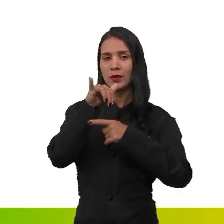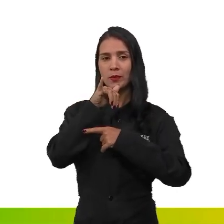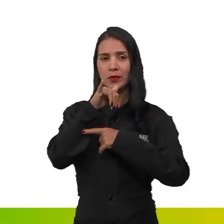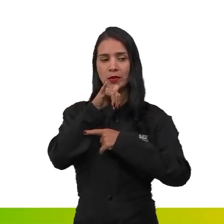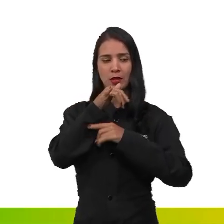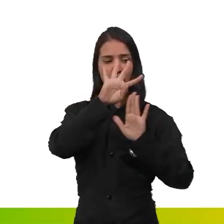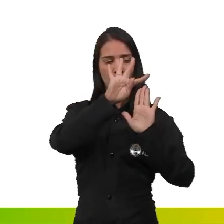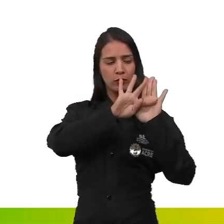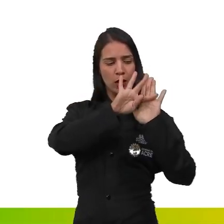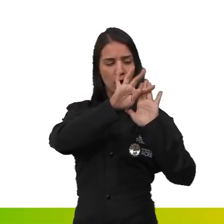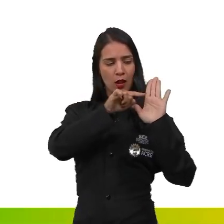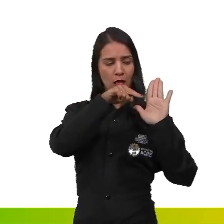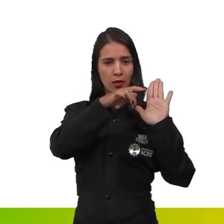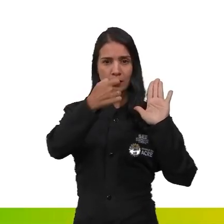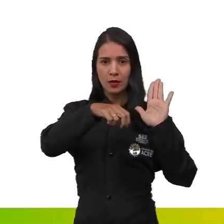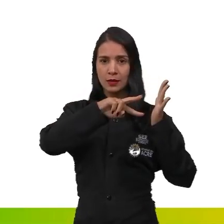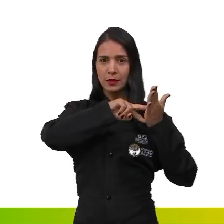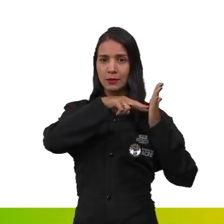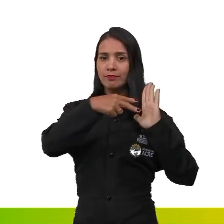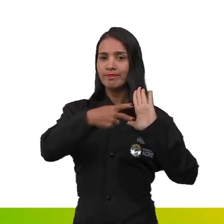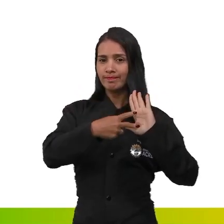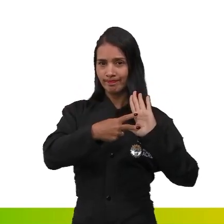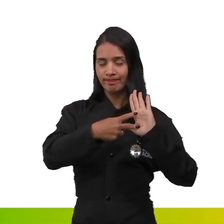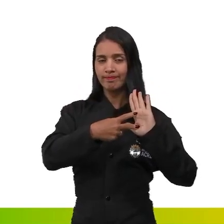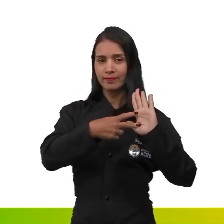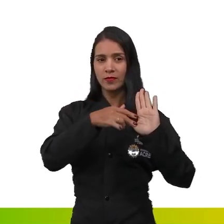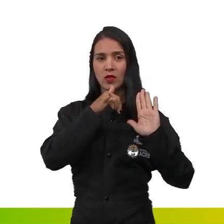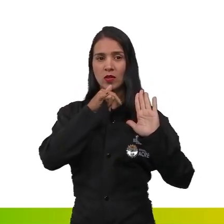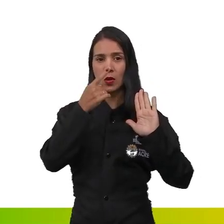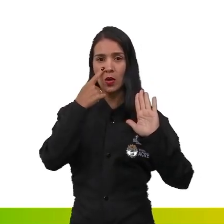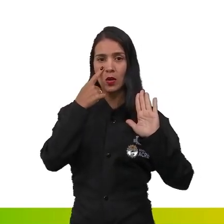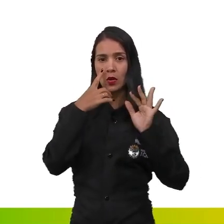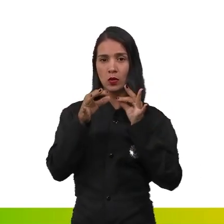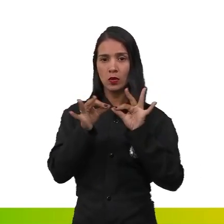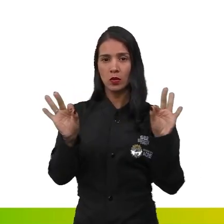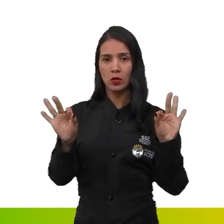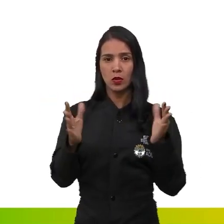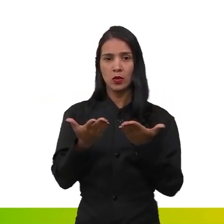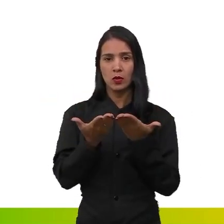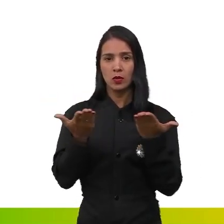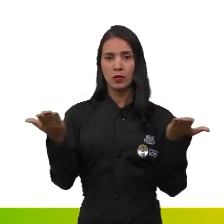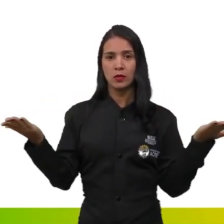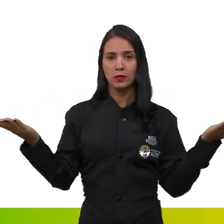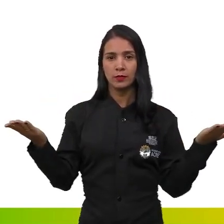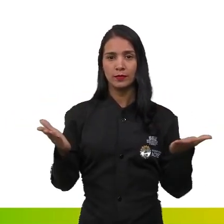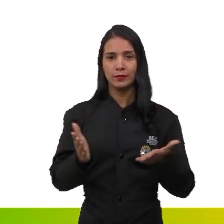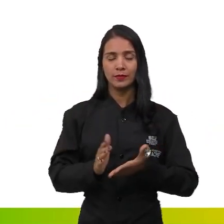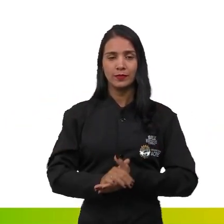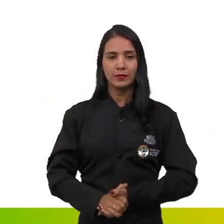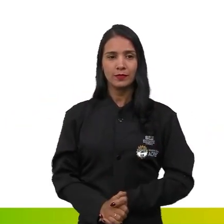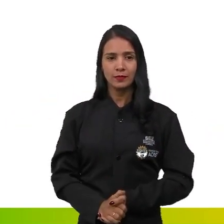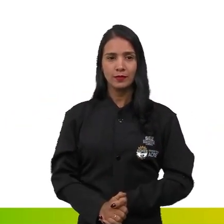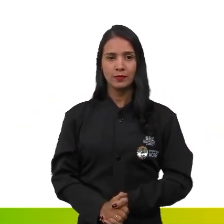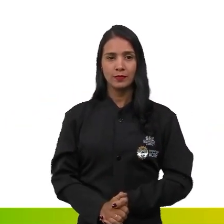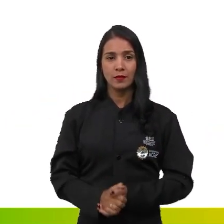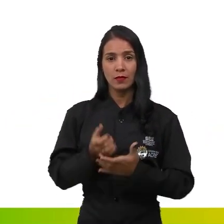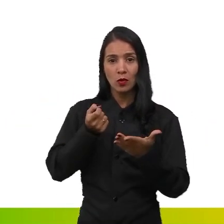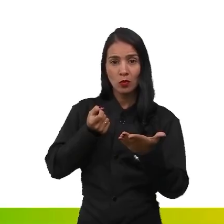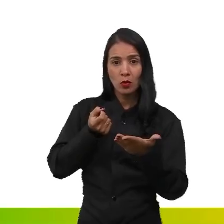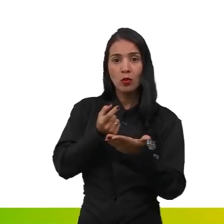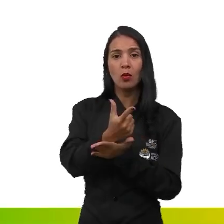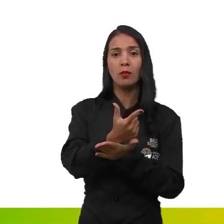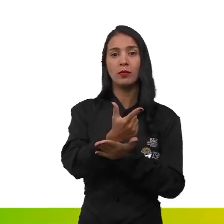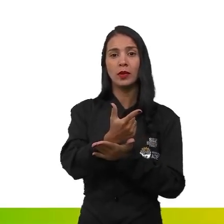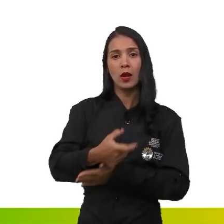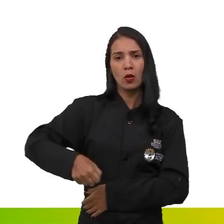que faça sentido. Então, a exemplo disso, olha essa frase aí abaixo. Comprei uma mala